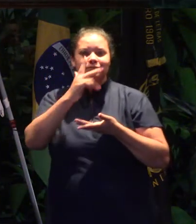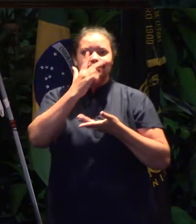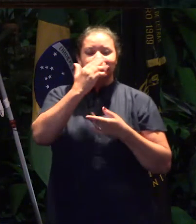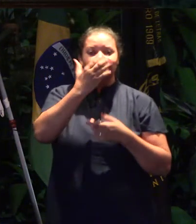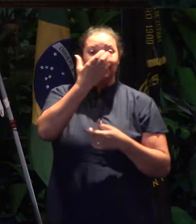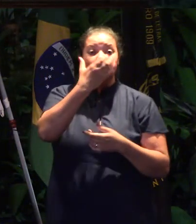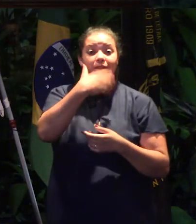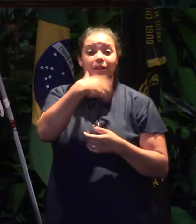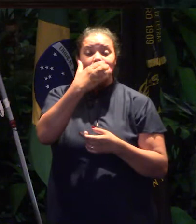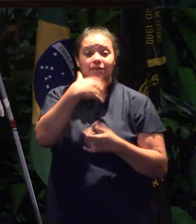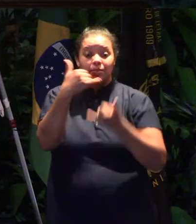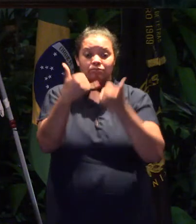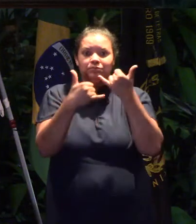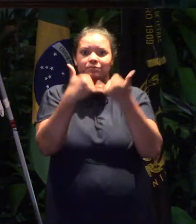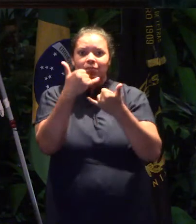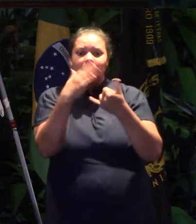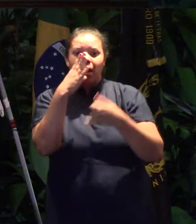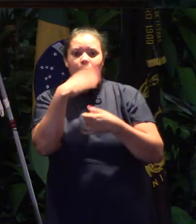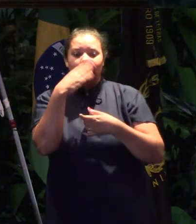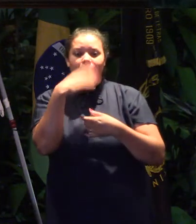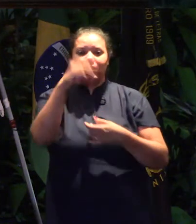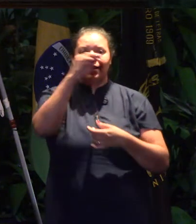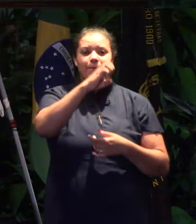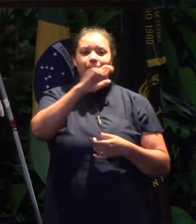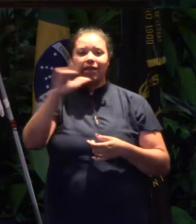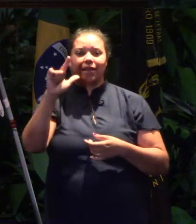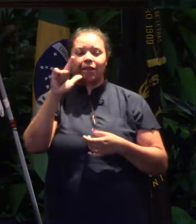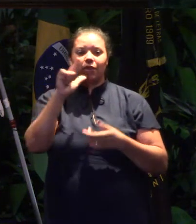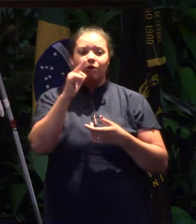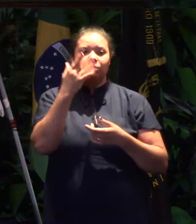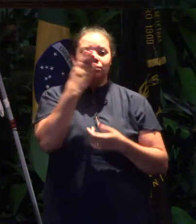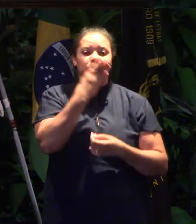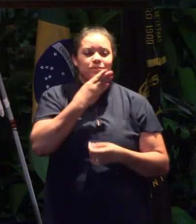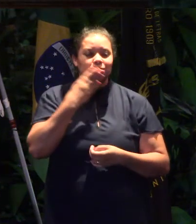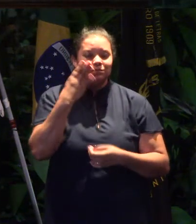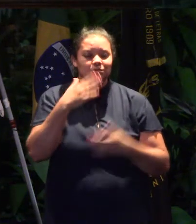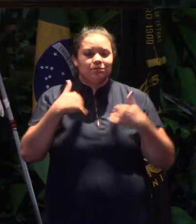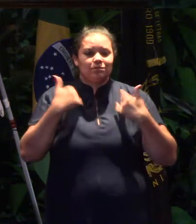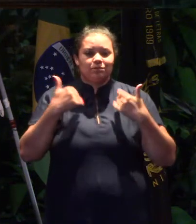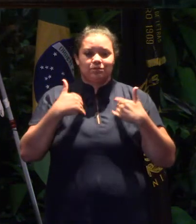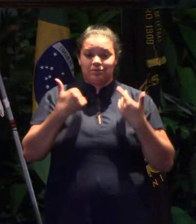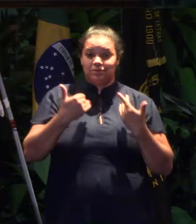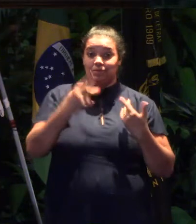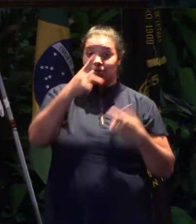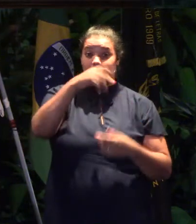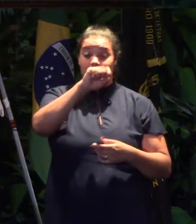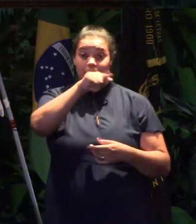brincadeira de pimenta e mel, de geleia e regozijo, de Pequi e